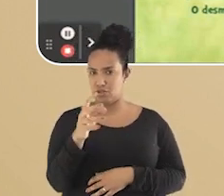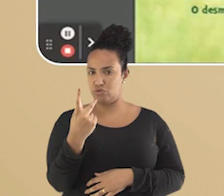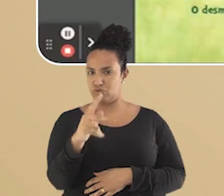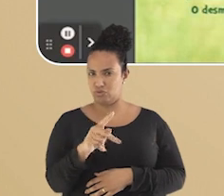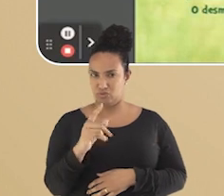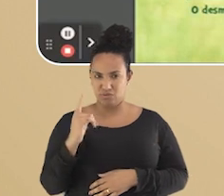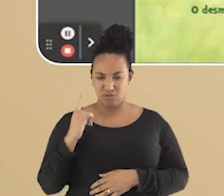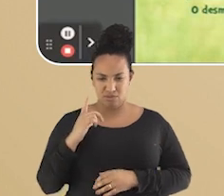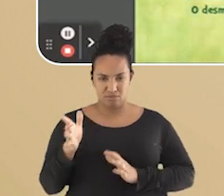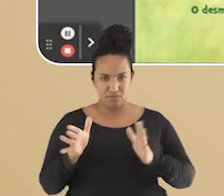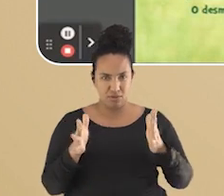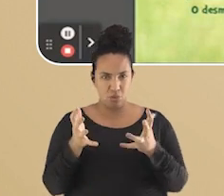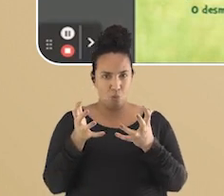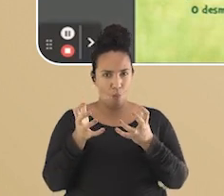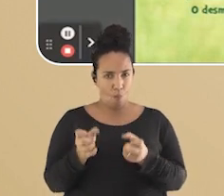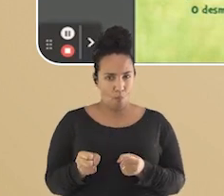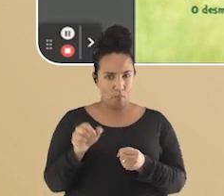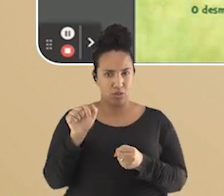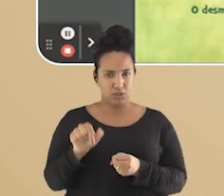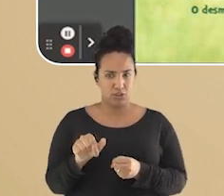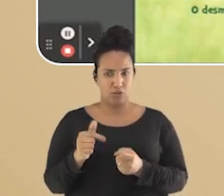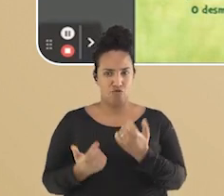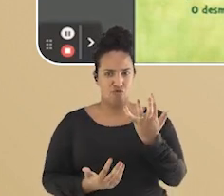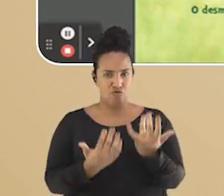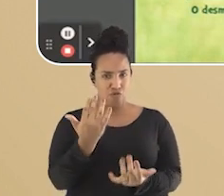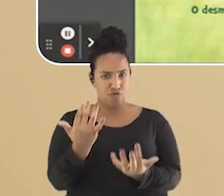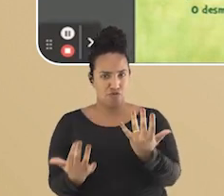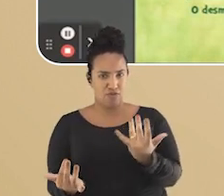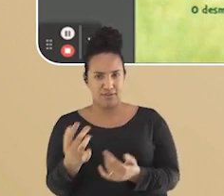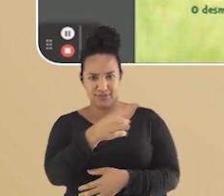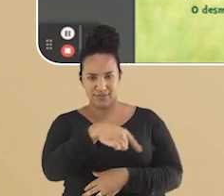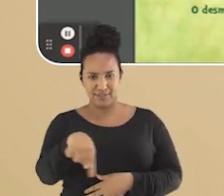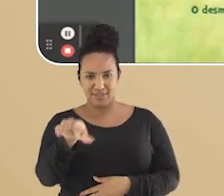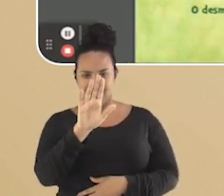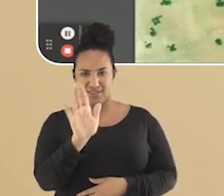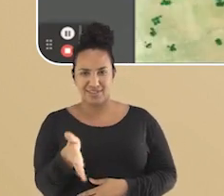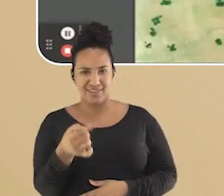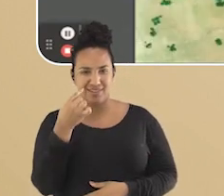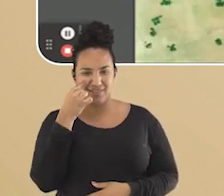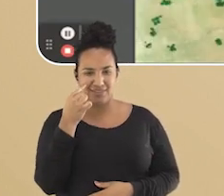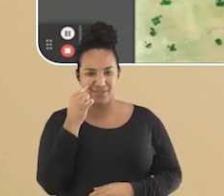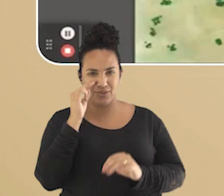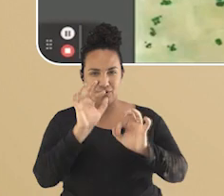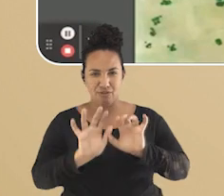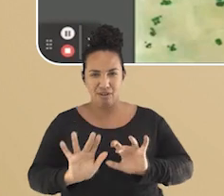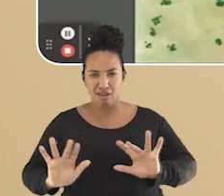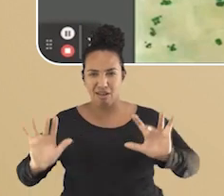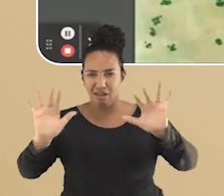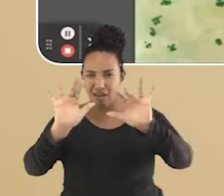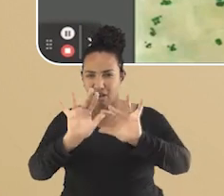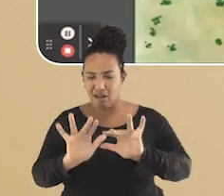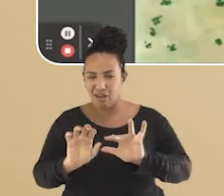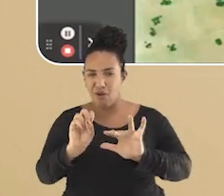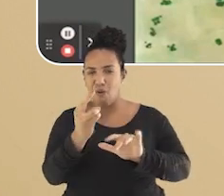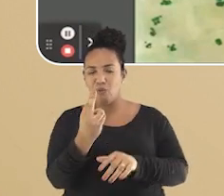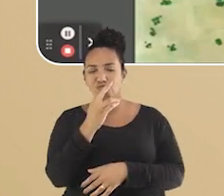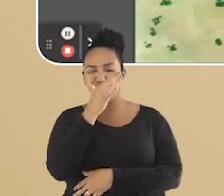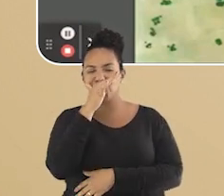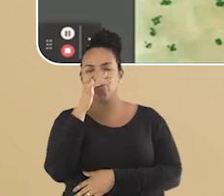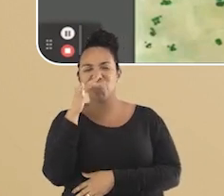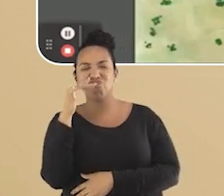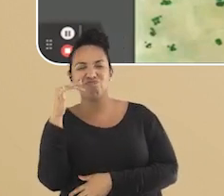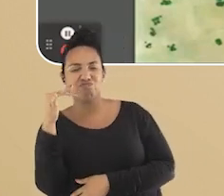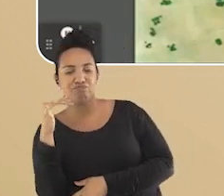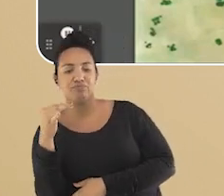região? Lembre-se de ter visto fumaça ou sentido seu cheiro. Esses incêndios podem